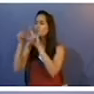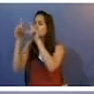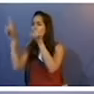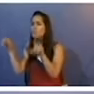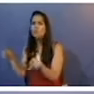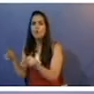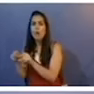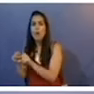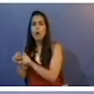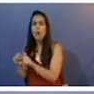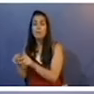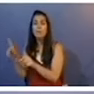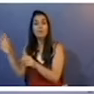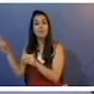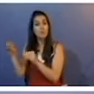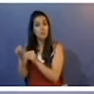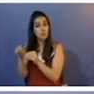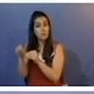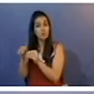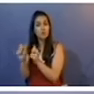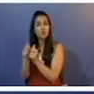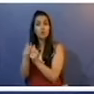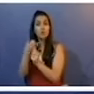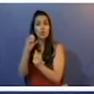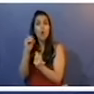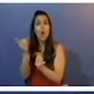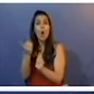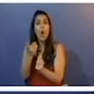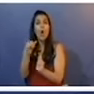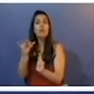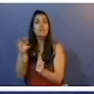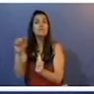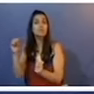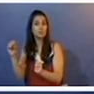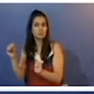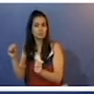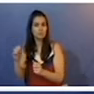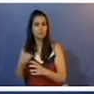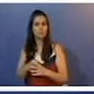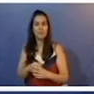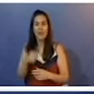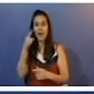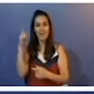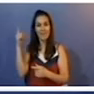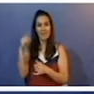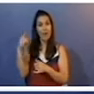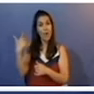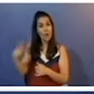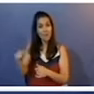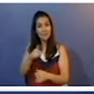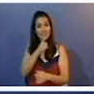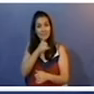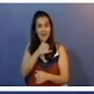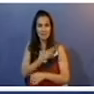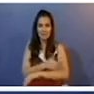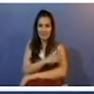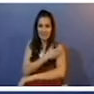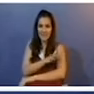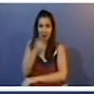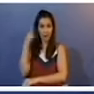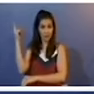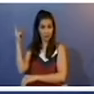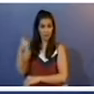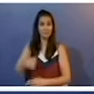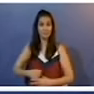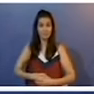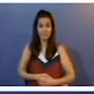nomenclatura dos óxidos moleculares. Agora aqui a gente tem mais alguns exemplos para a gente treinar. Então,